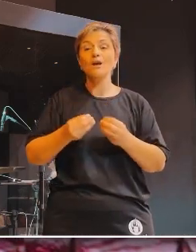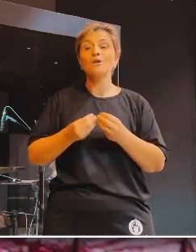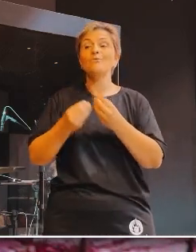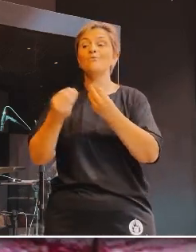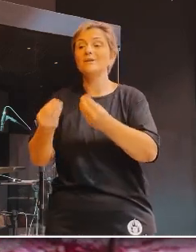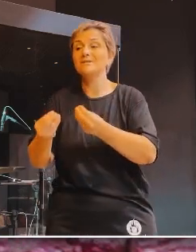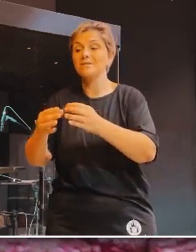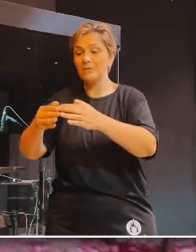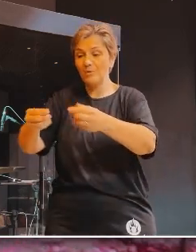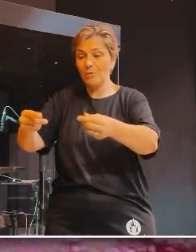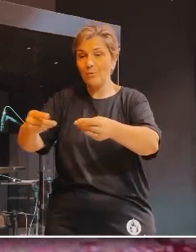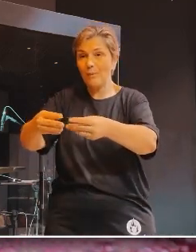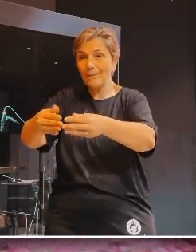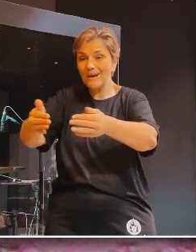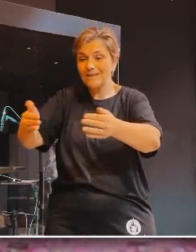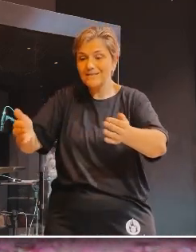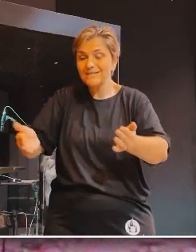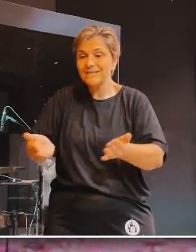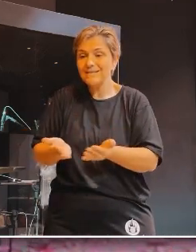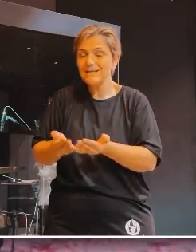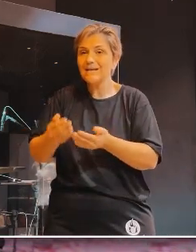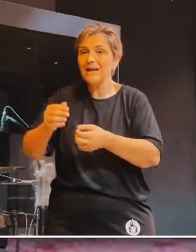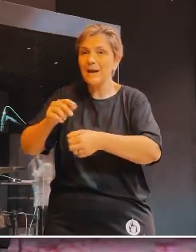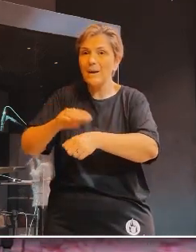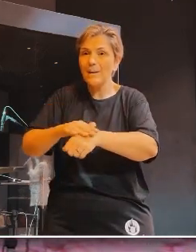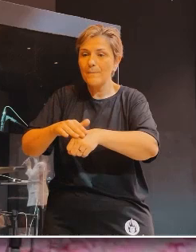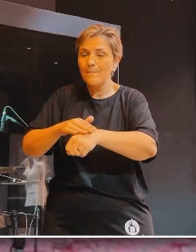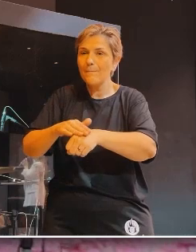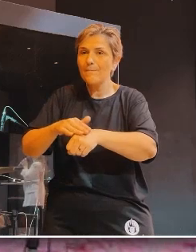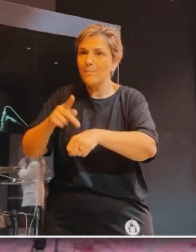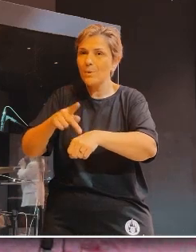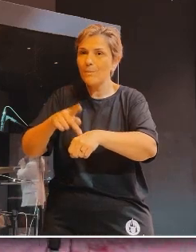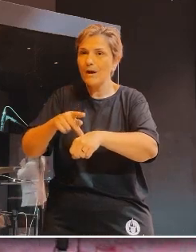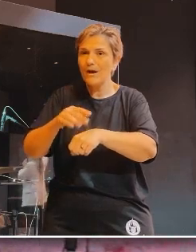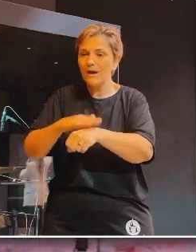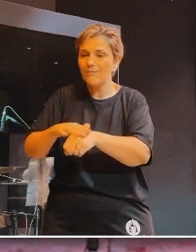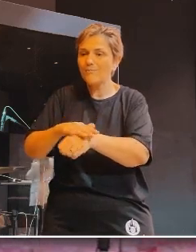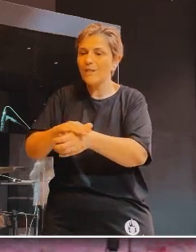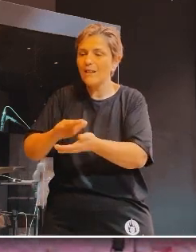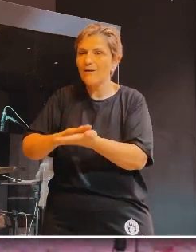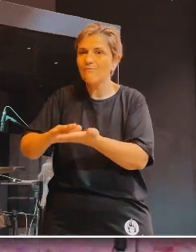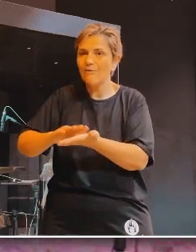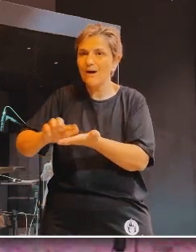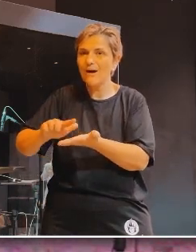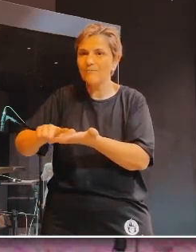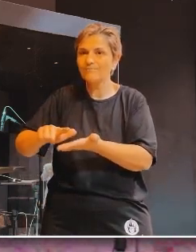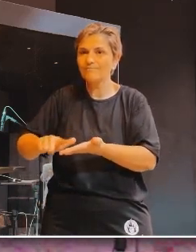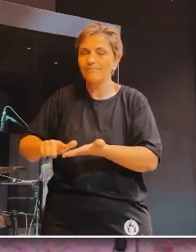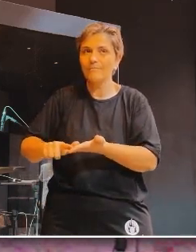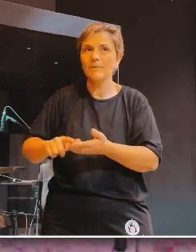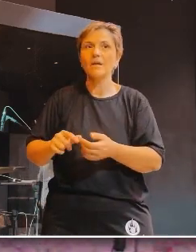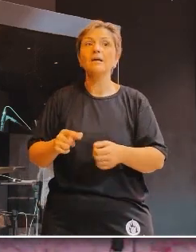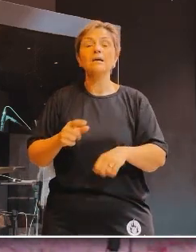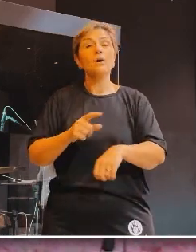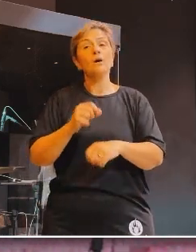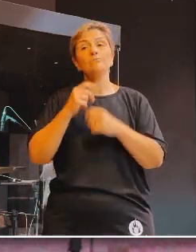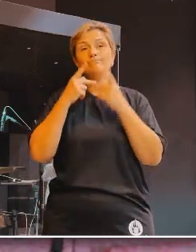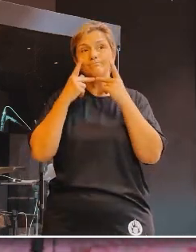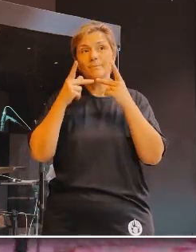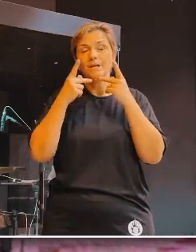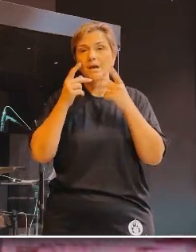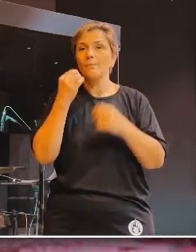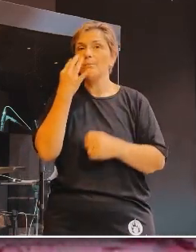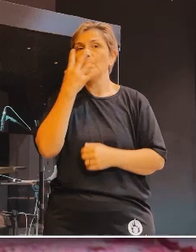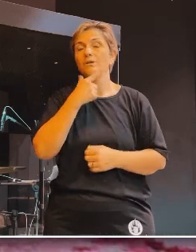Ah, igreja, o discurso é bonito. Está na hora da gente viver a prática. Porque